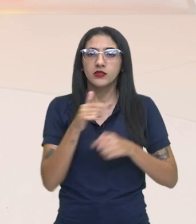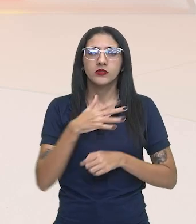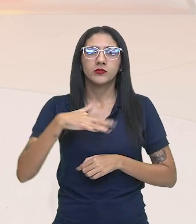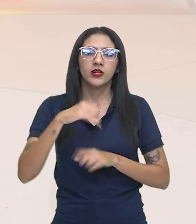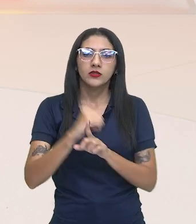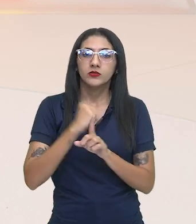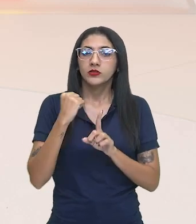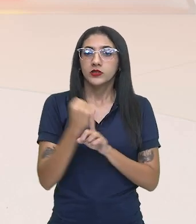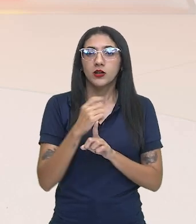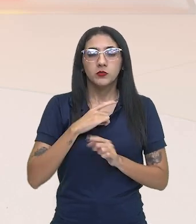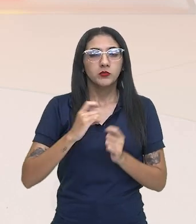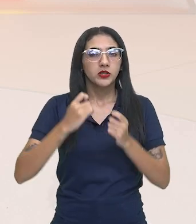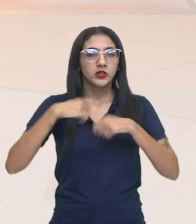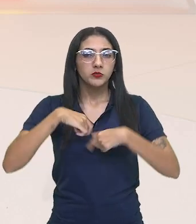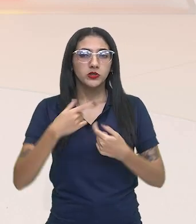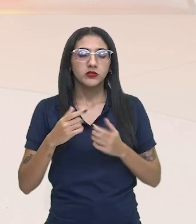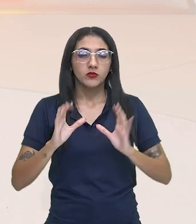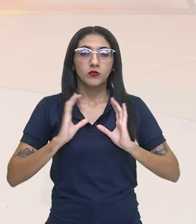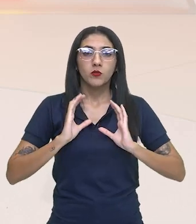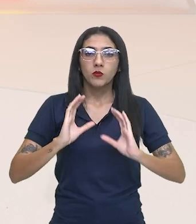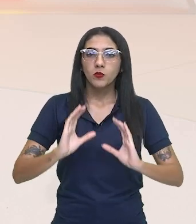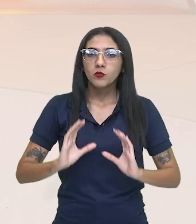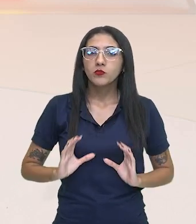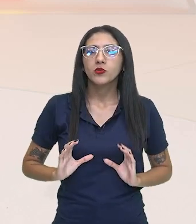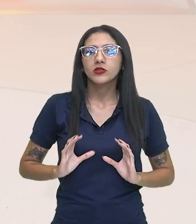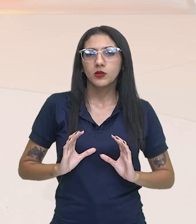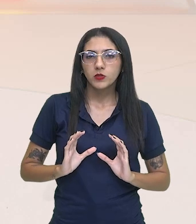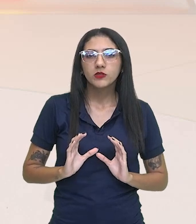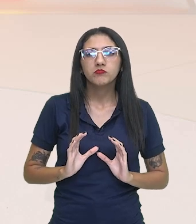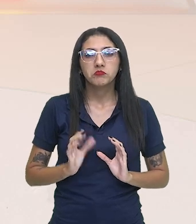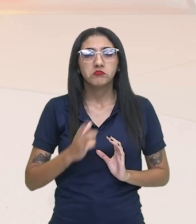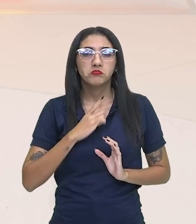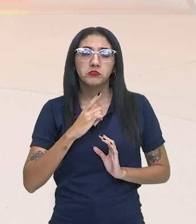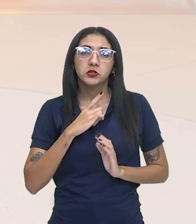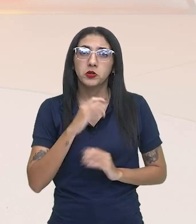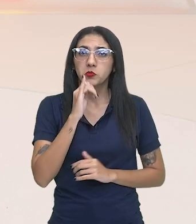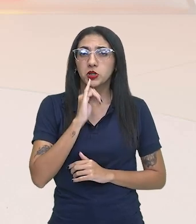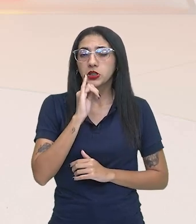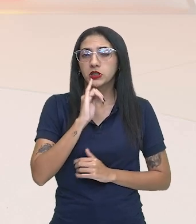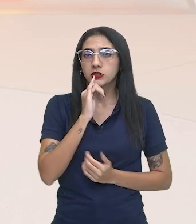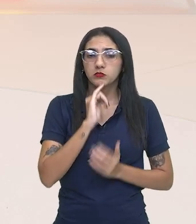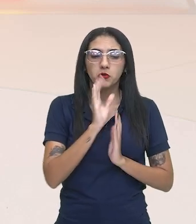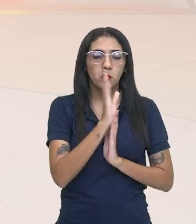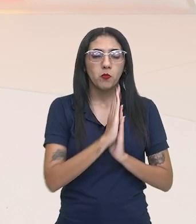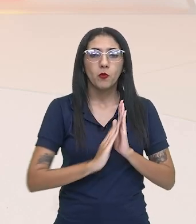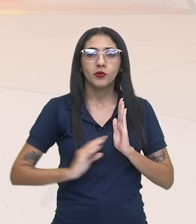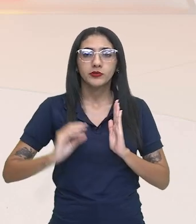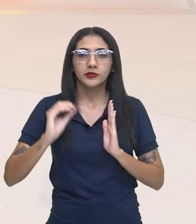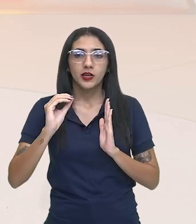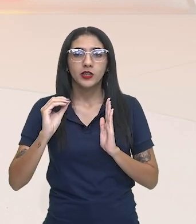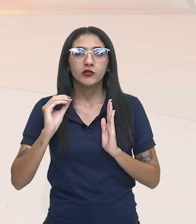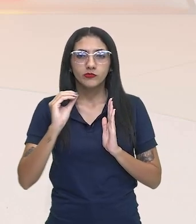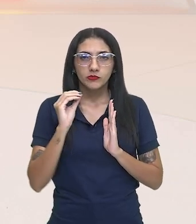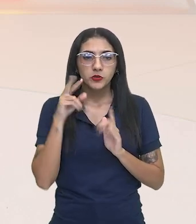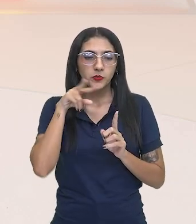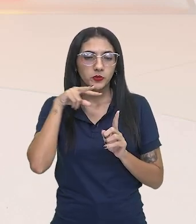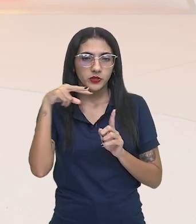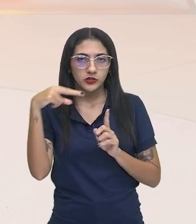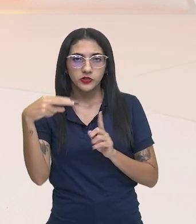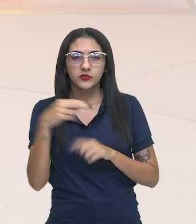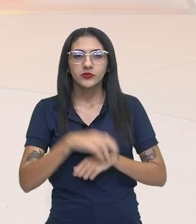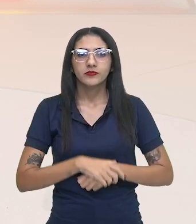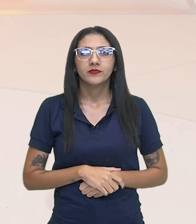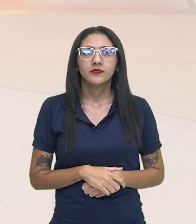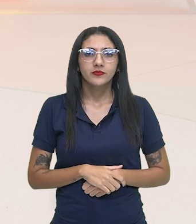para construir padrões de comportamento que reproduzam determinado modo de perceber o mundo. Então, você